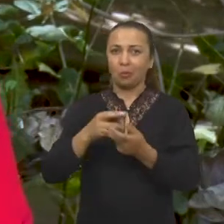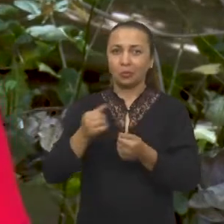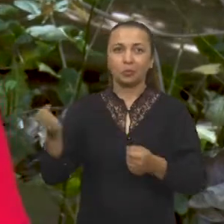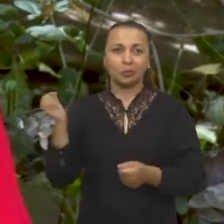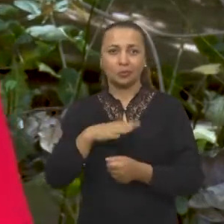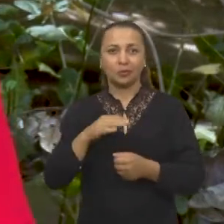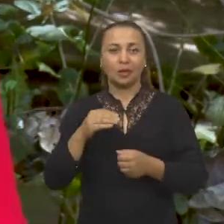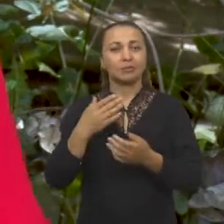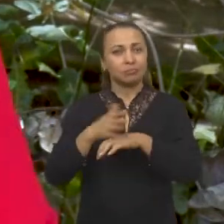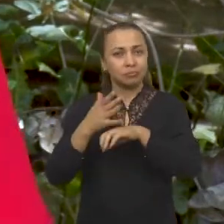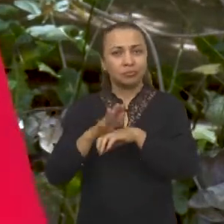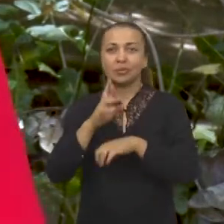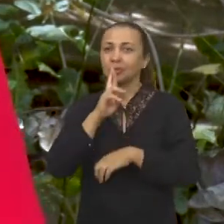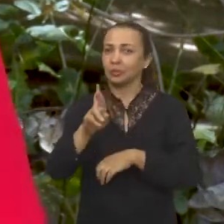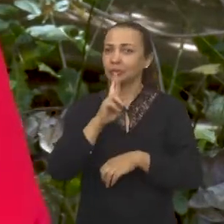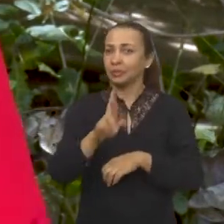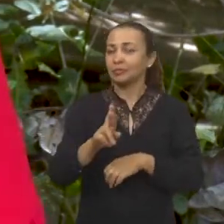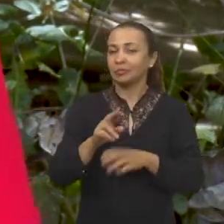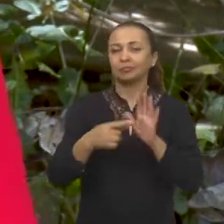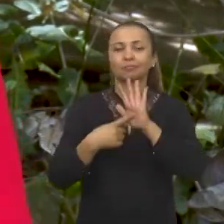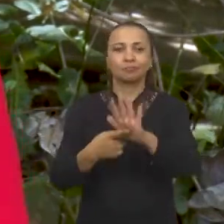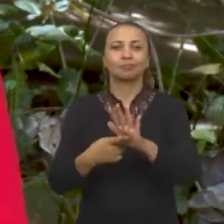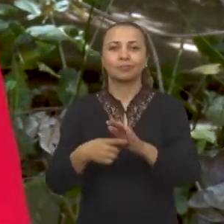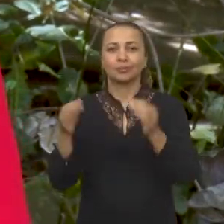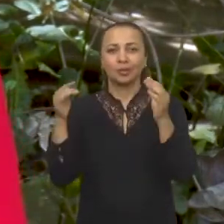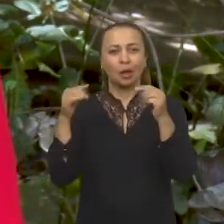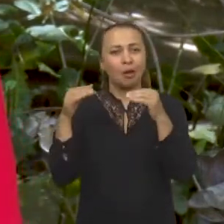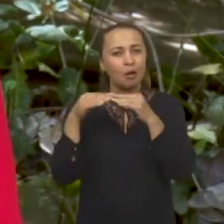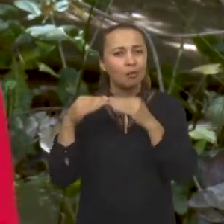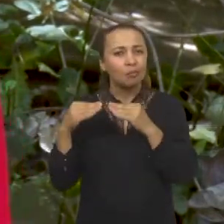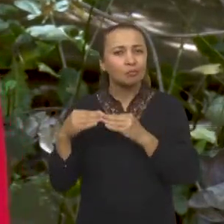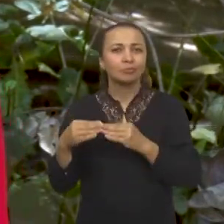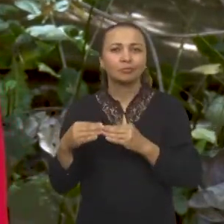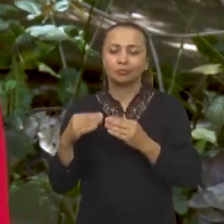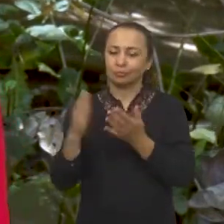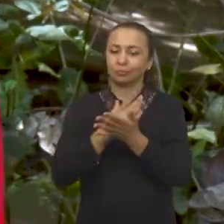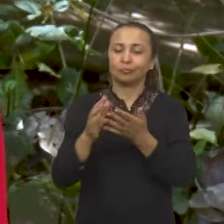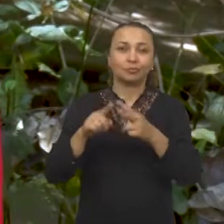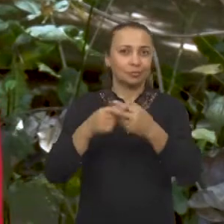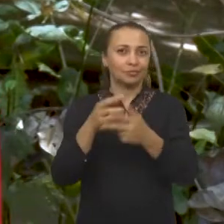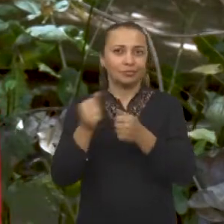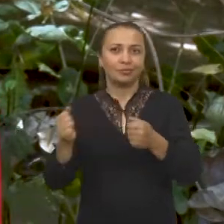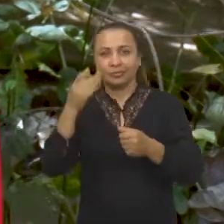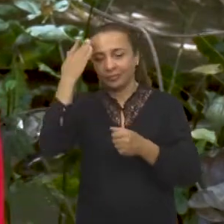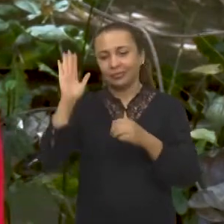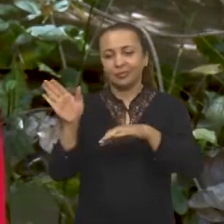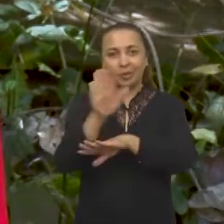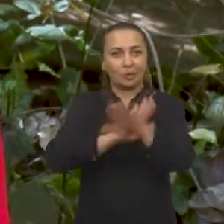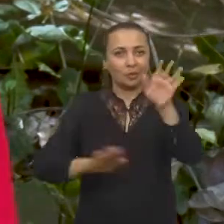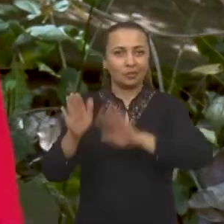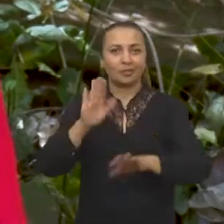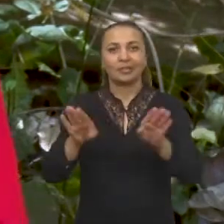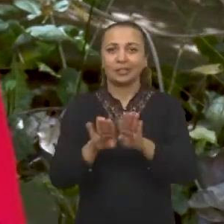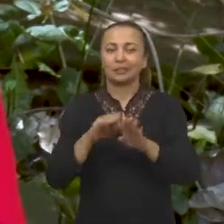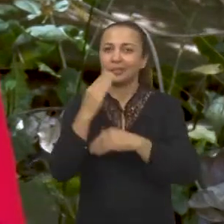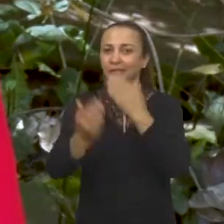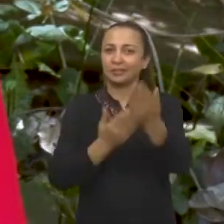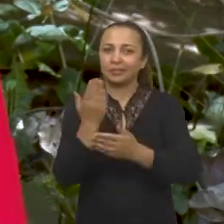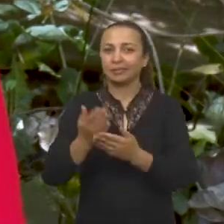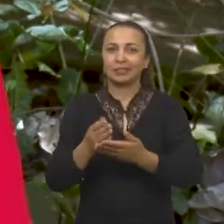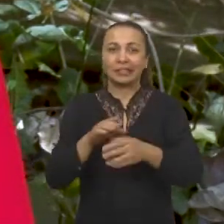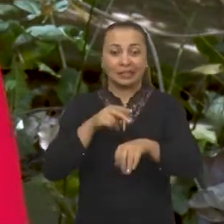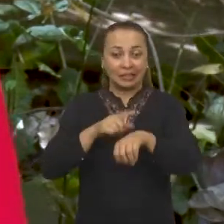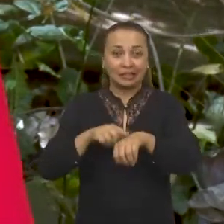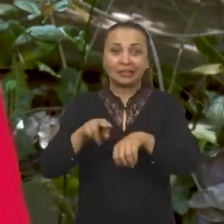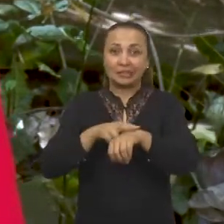está sendo testado. E os resultados mostram que a combinação dos componentes, além de proteger, também é capaz de tratar